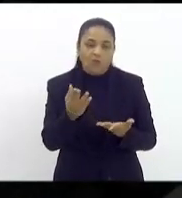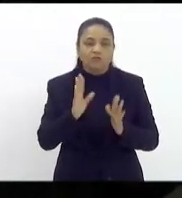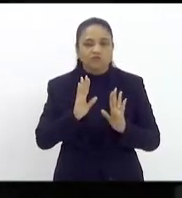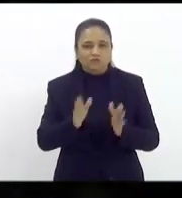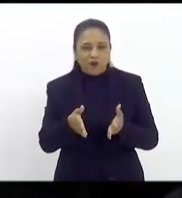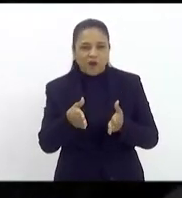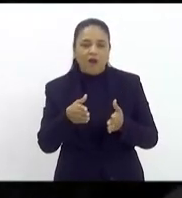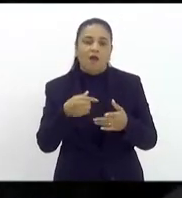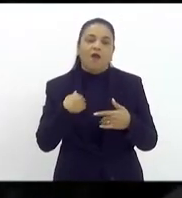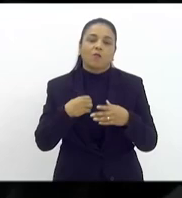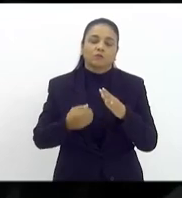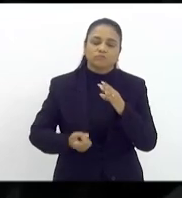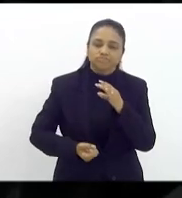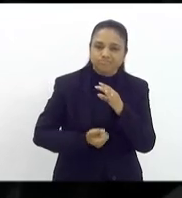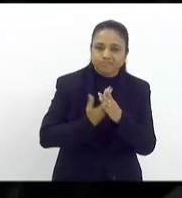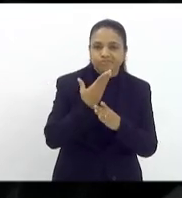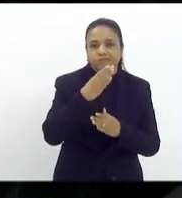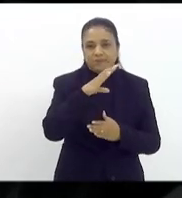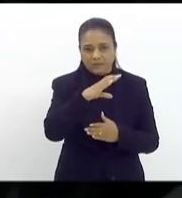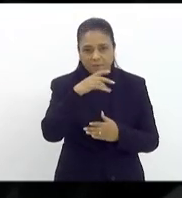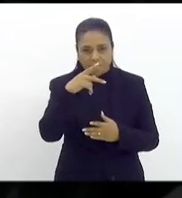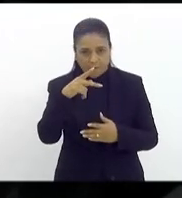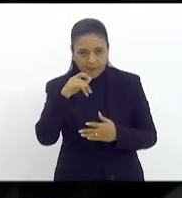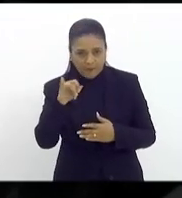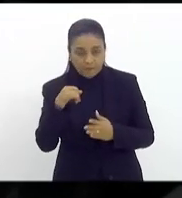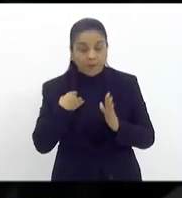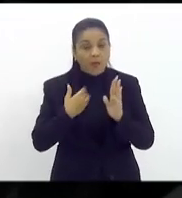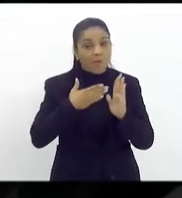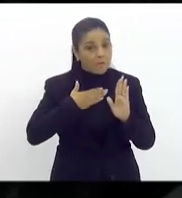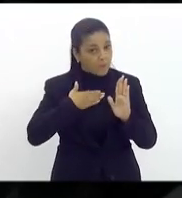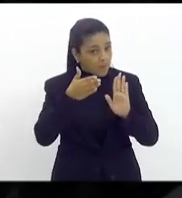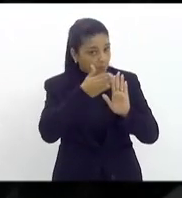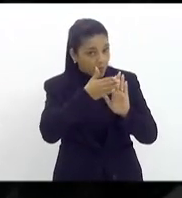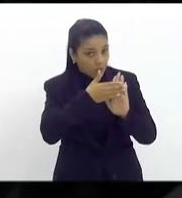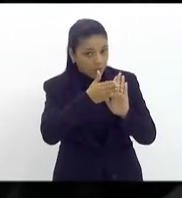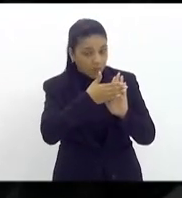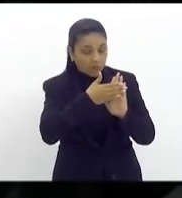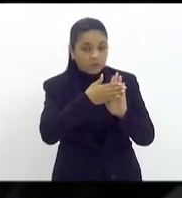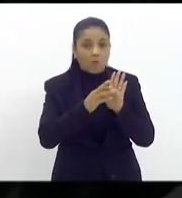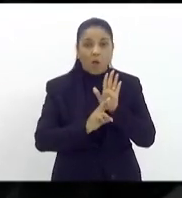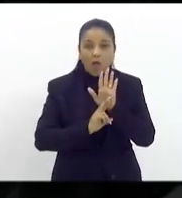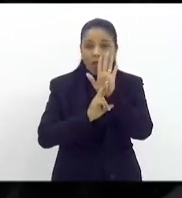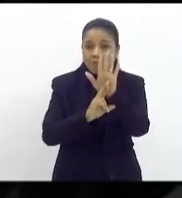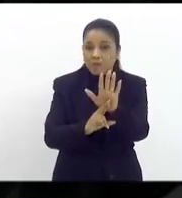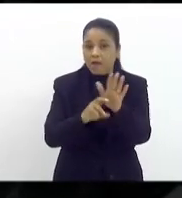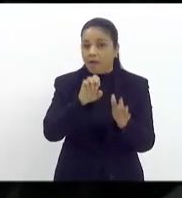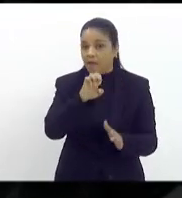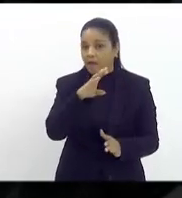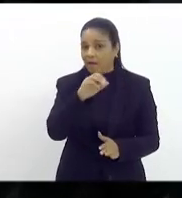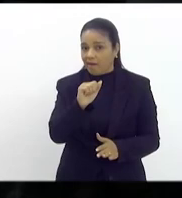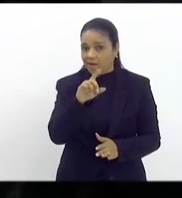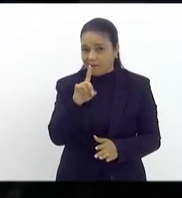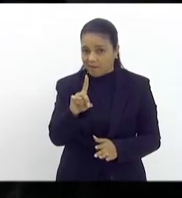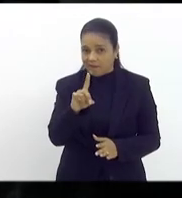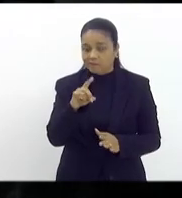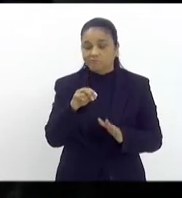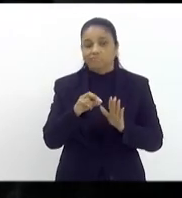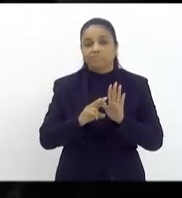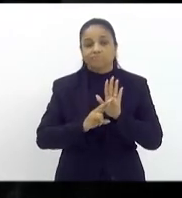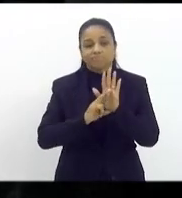na instalação dessa CPI. A minha proposta é que o representante do ECAD hoje, representando a